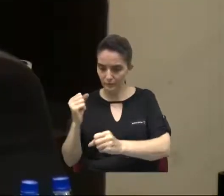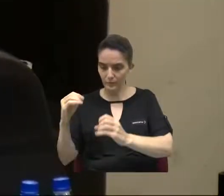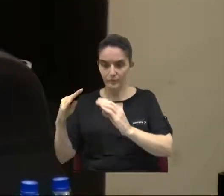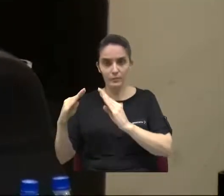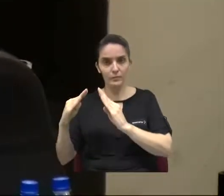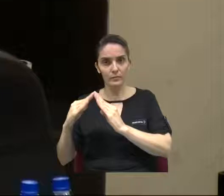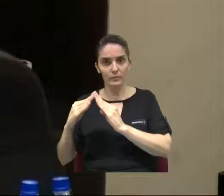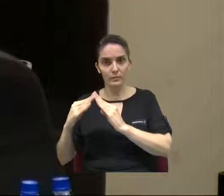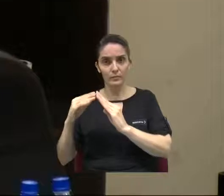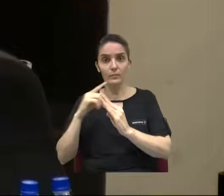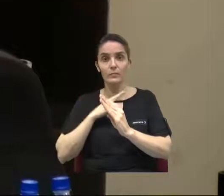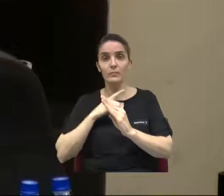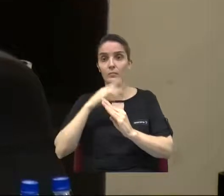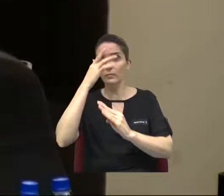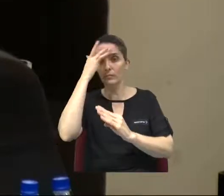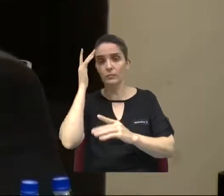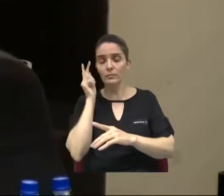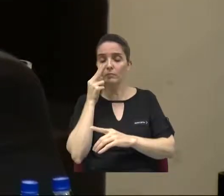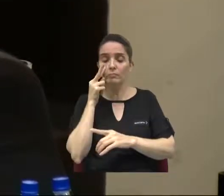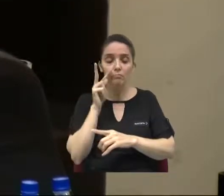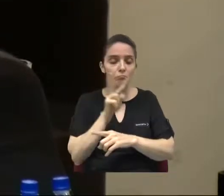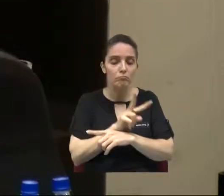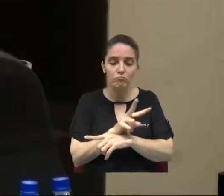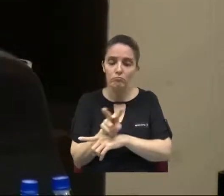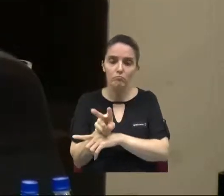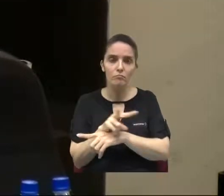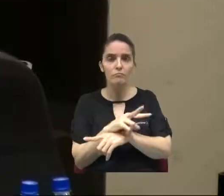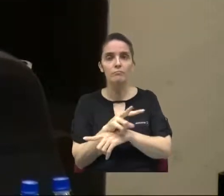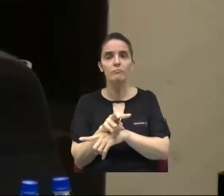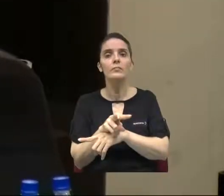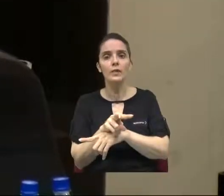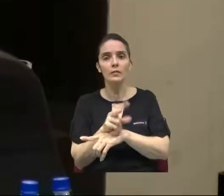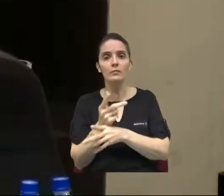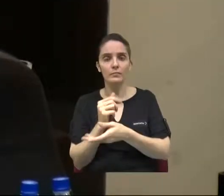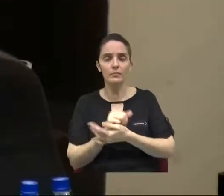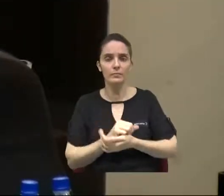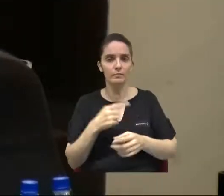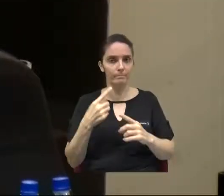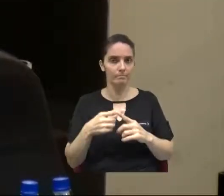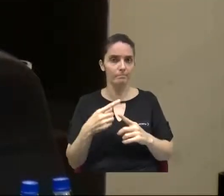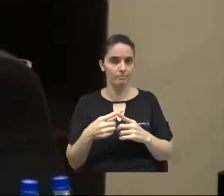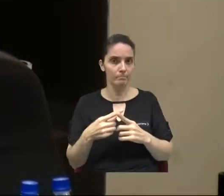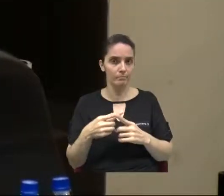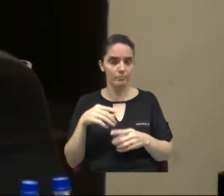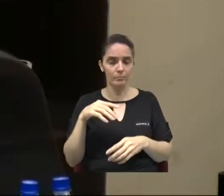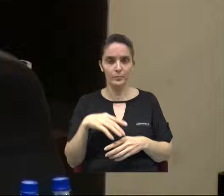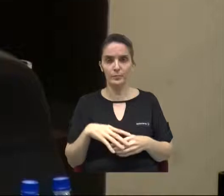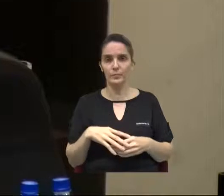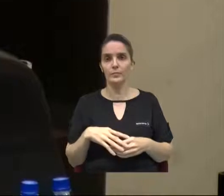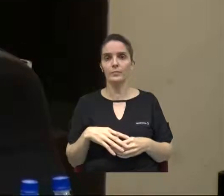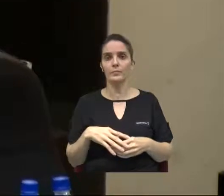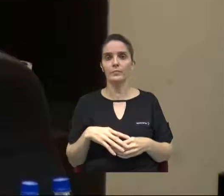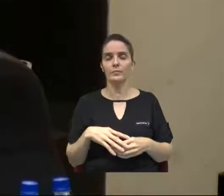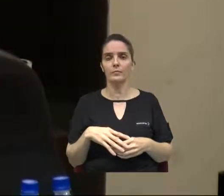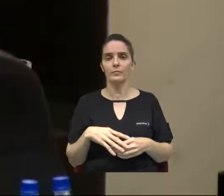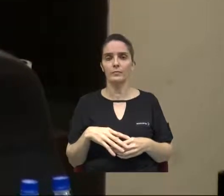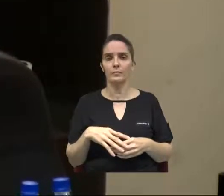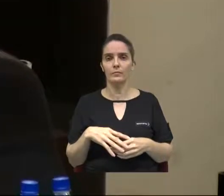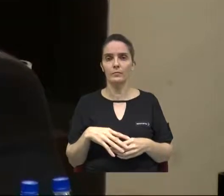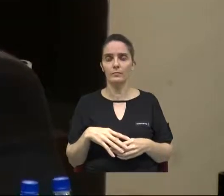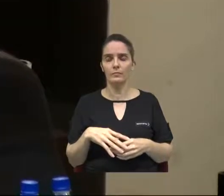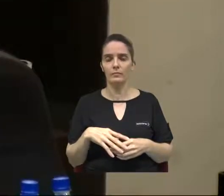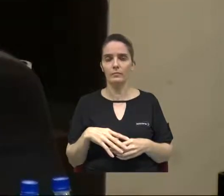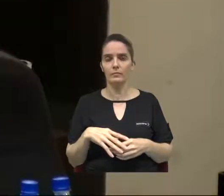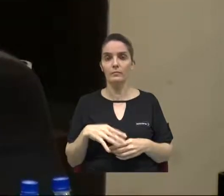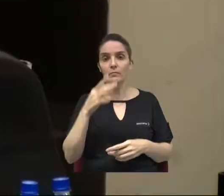nessa casa tem um zelador para tomar conta do local. Porque eu acho que só assim a gente vai estar